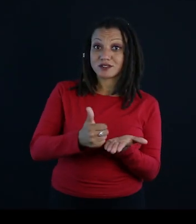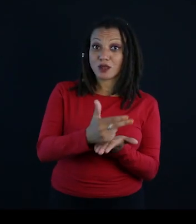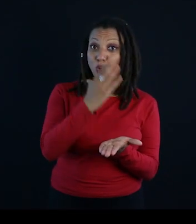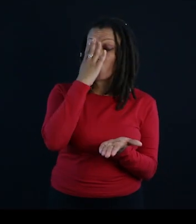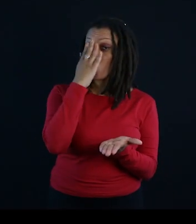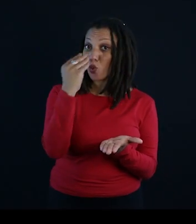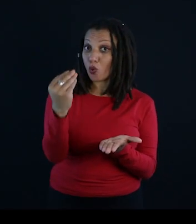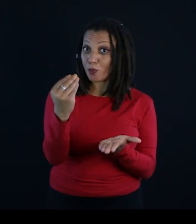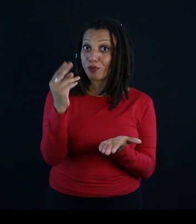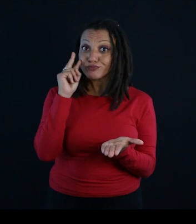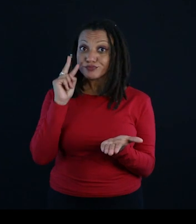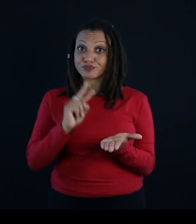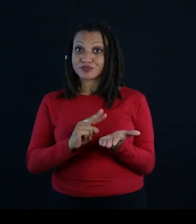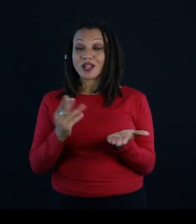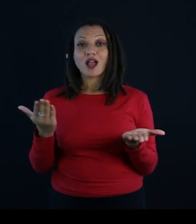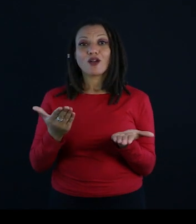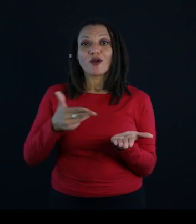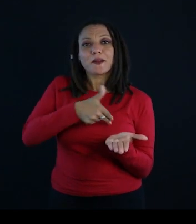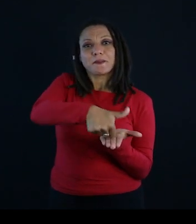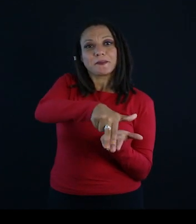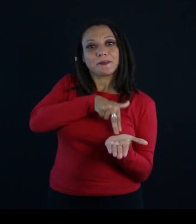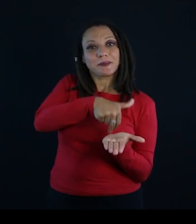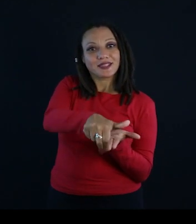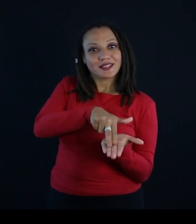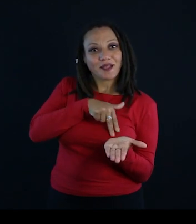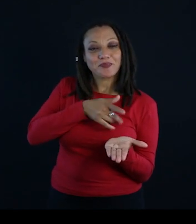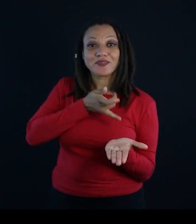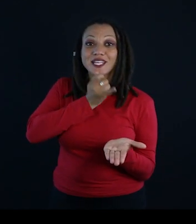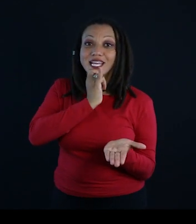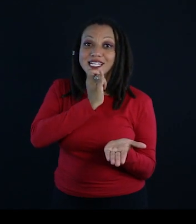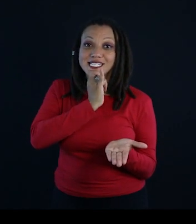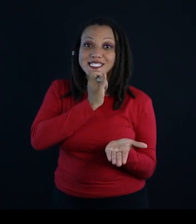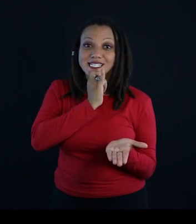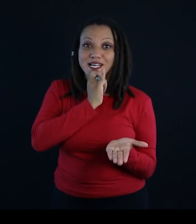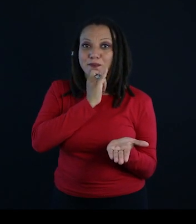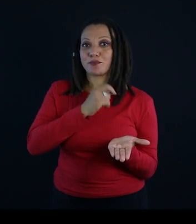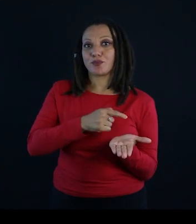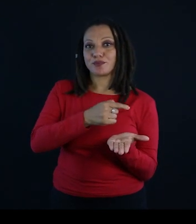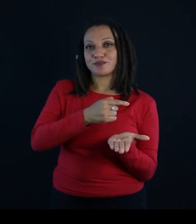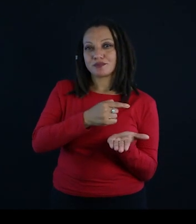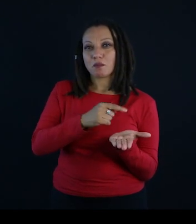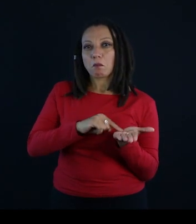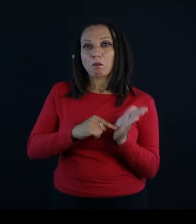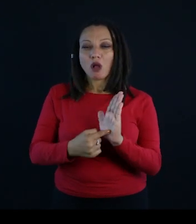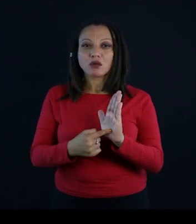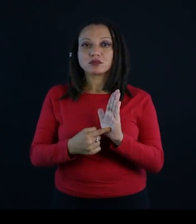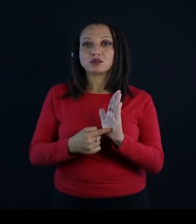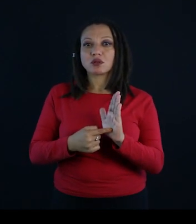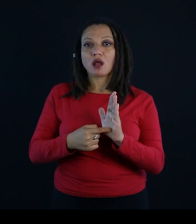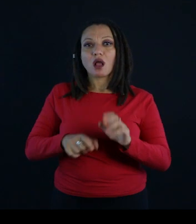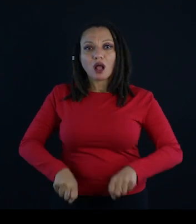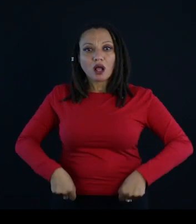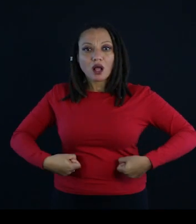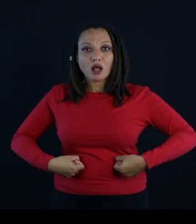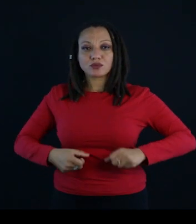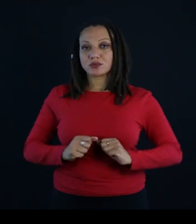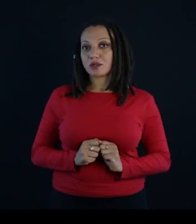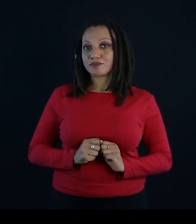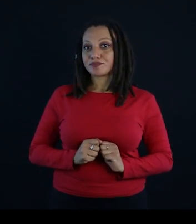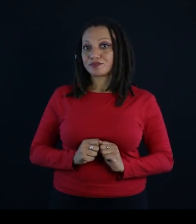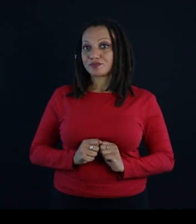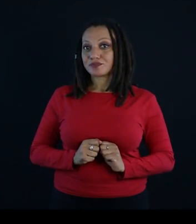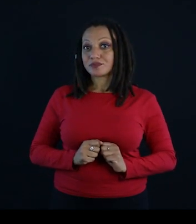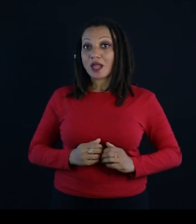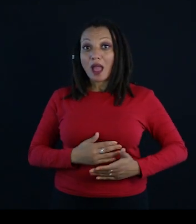Então a silhueta do lobo ficou assim, a gente vai agora pintar. A gente pode demarcar aqui mais ou menos assim, ó, a calça dele,